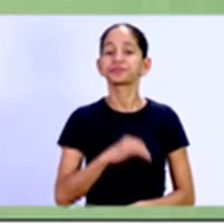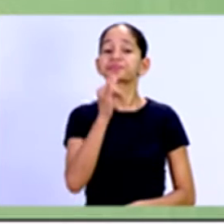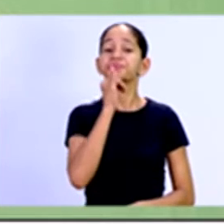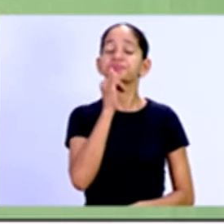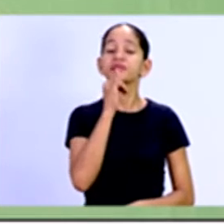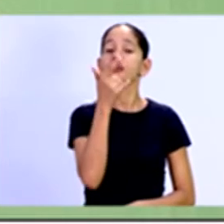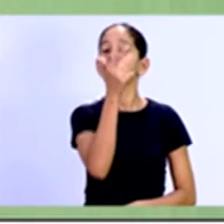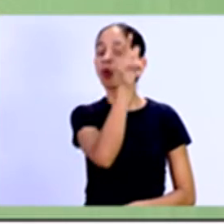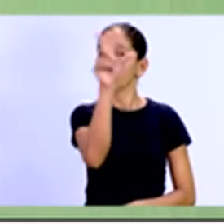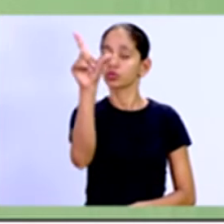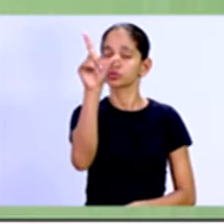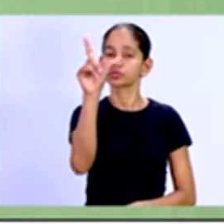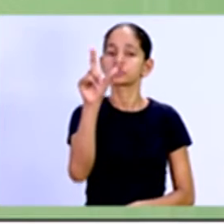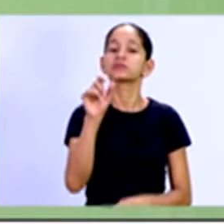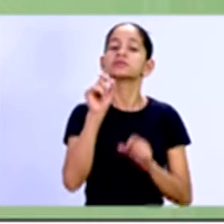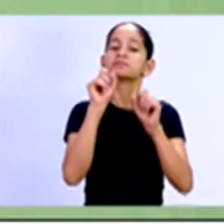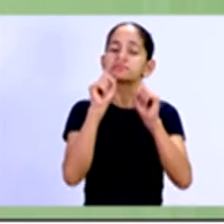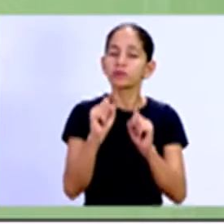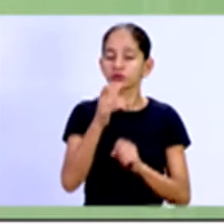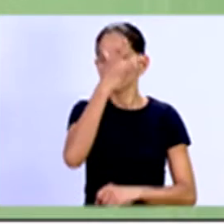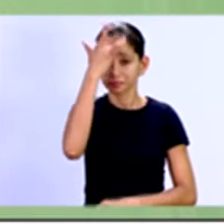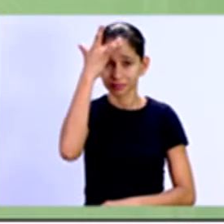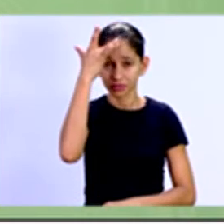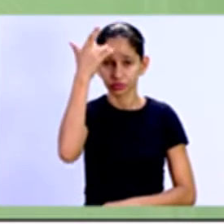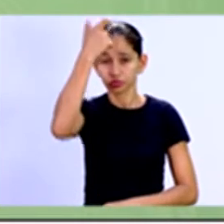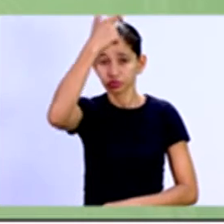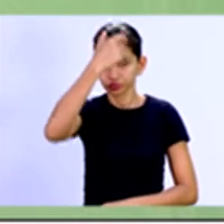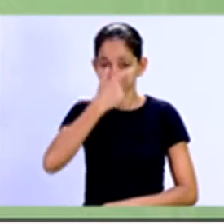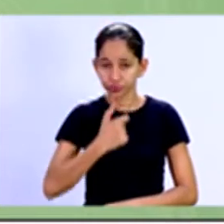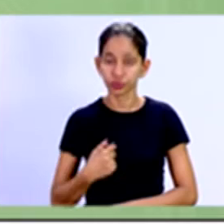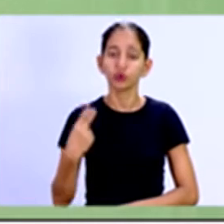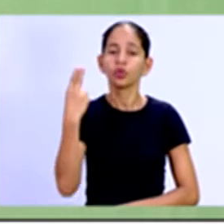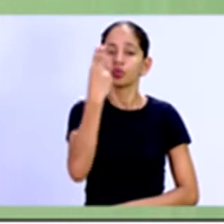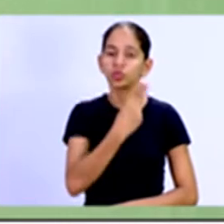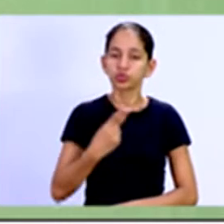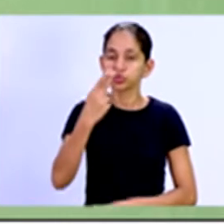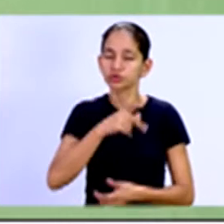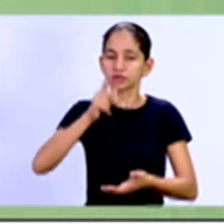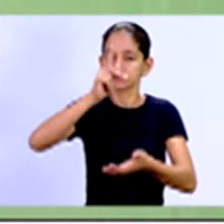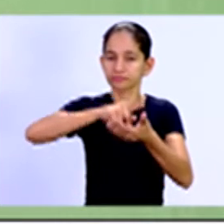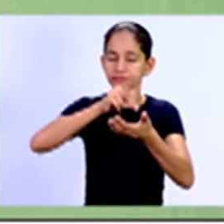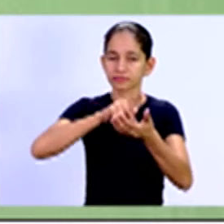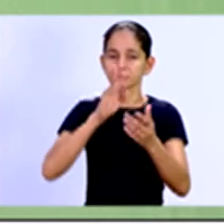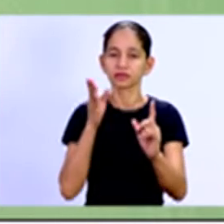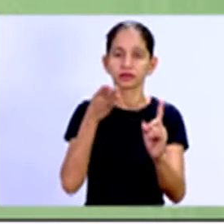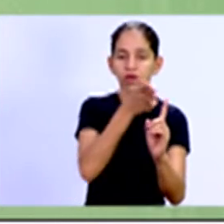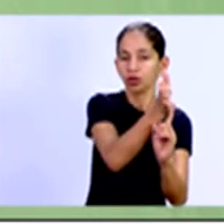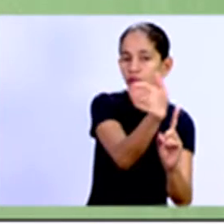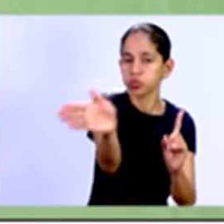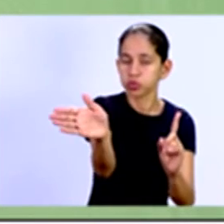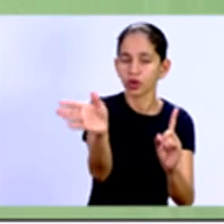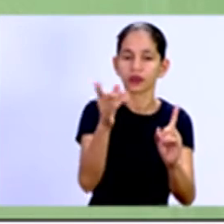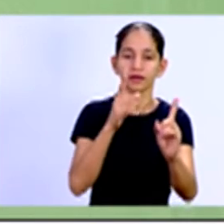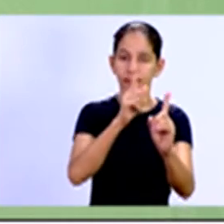de situações em que as pessoas são usadas como meios e não como